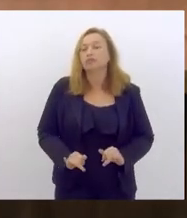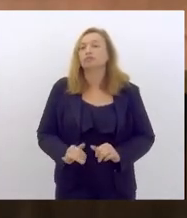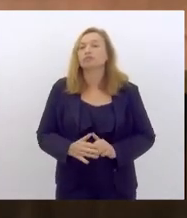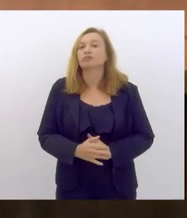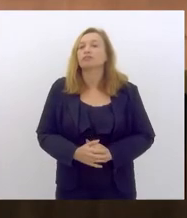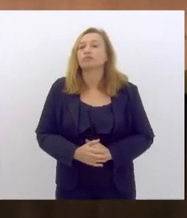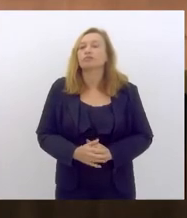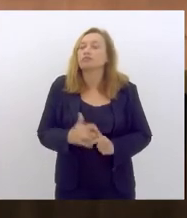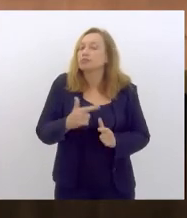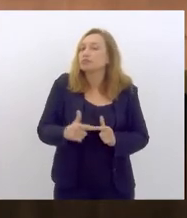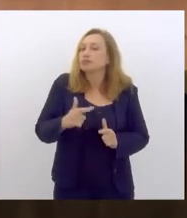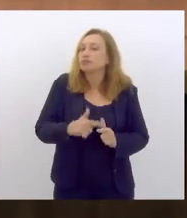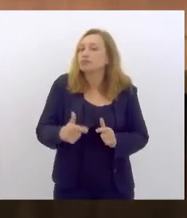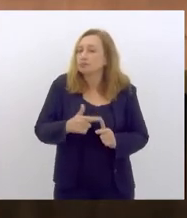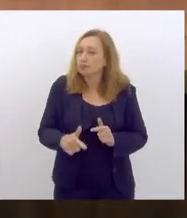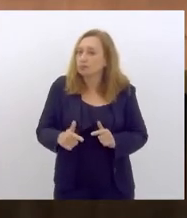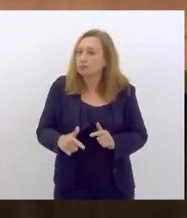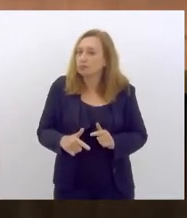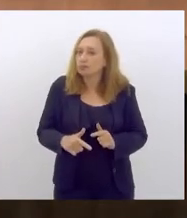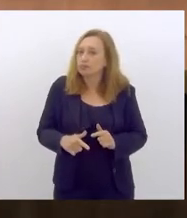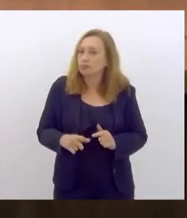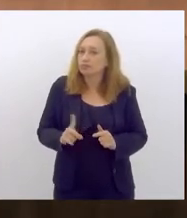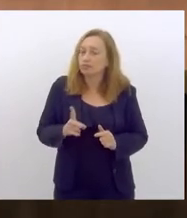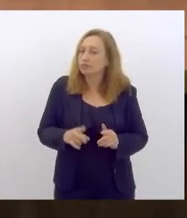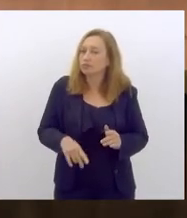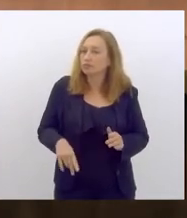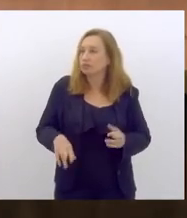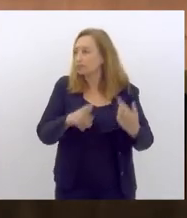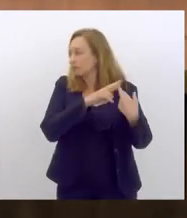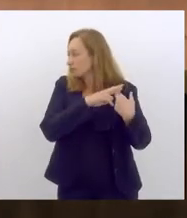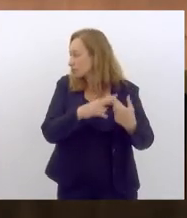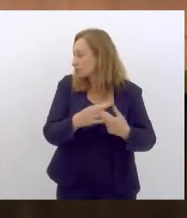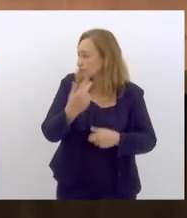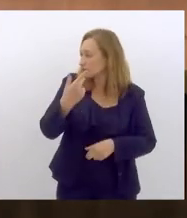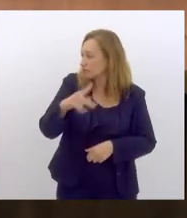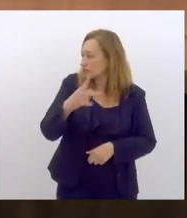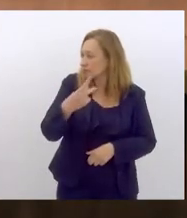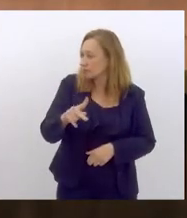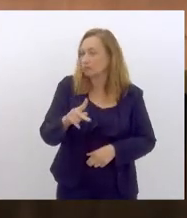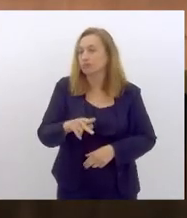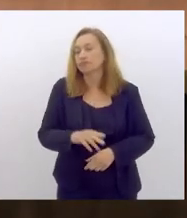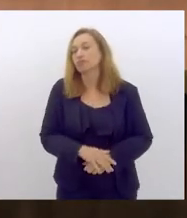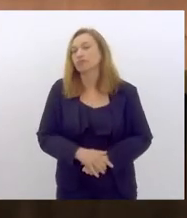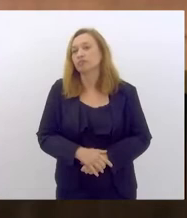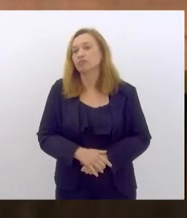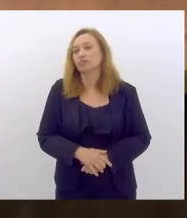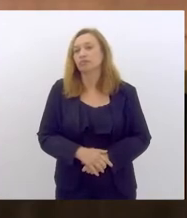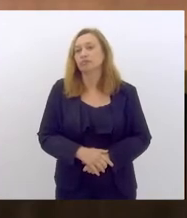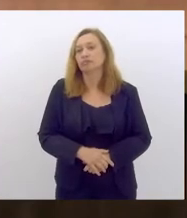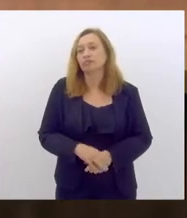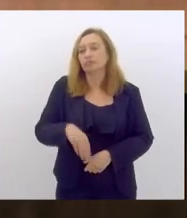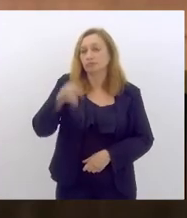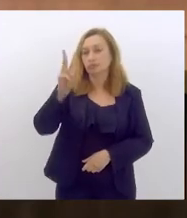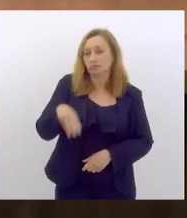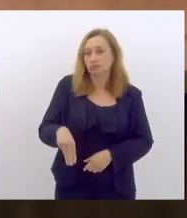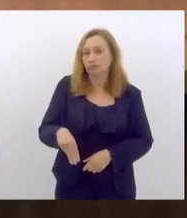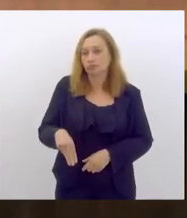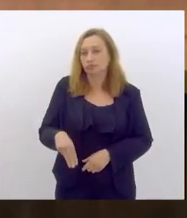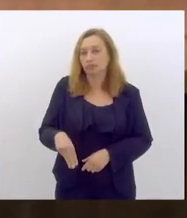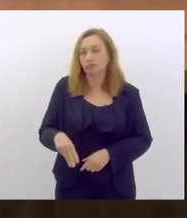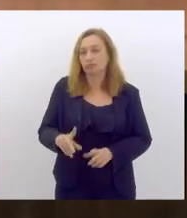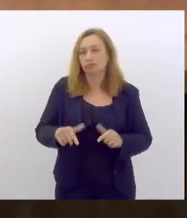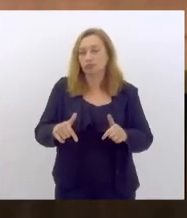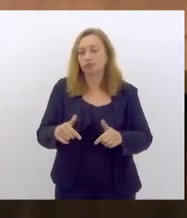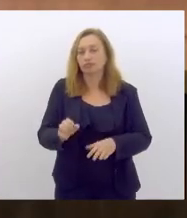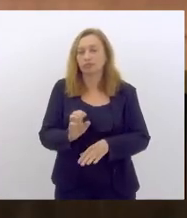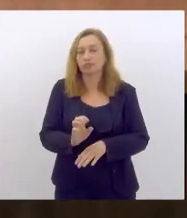com problemas funcionais que não são de responsabilidade deles, são de responsabilidade de quem passou pelo Estado ao longo desse tempo. Agora,